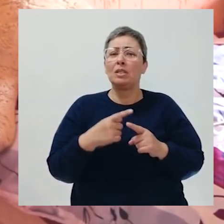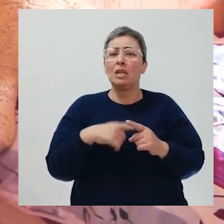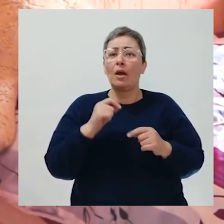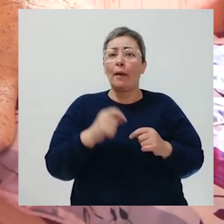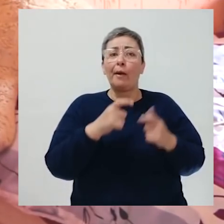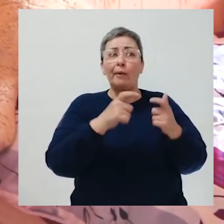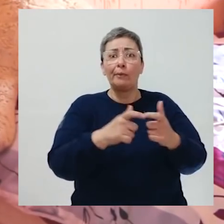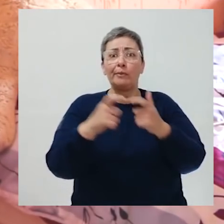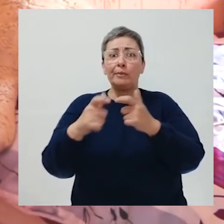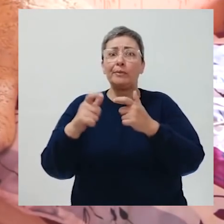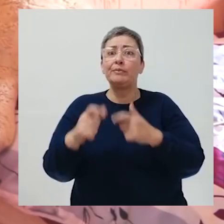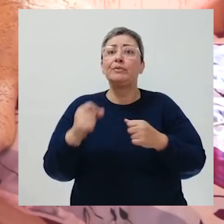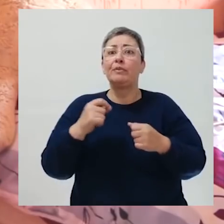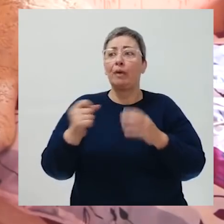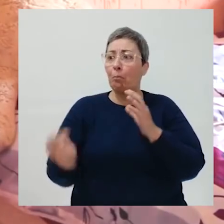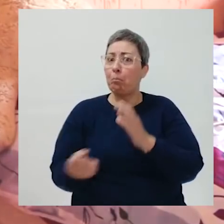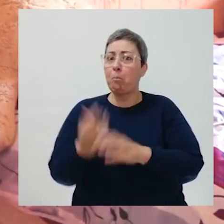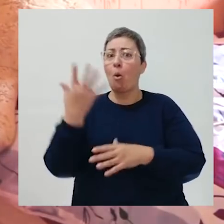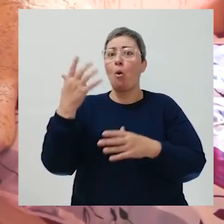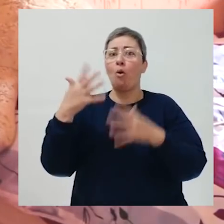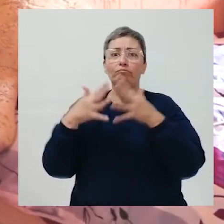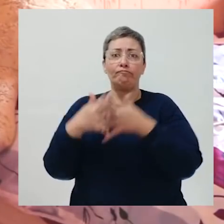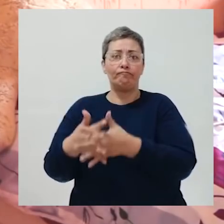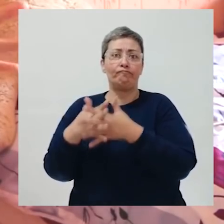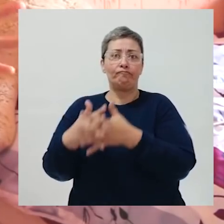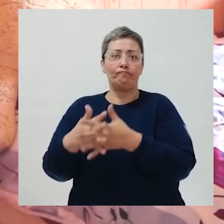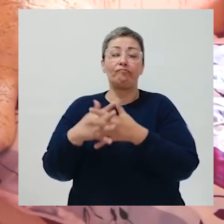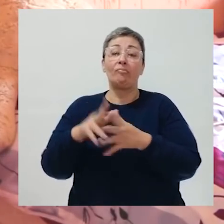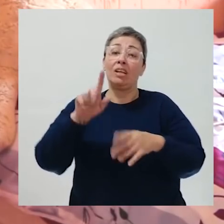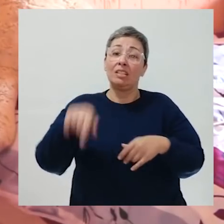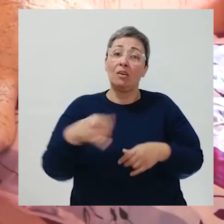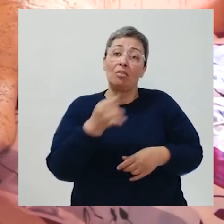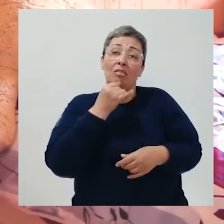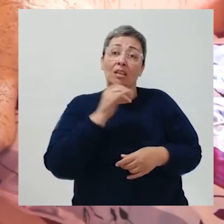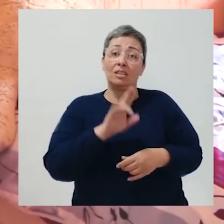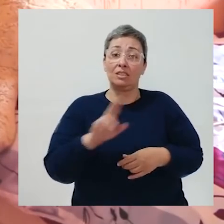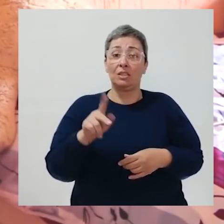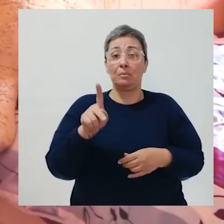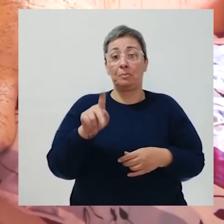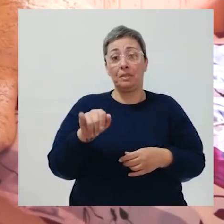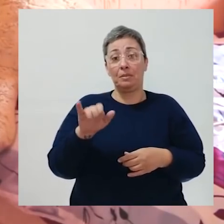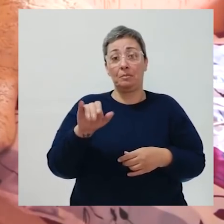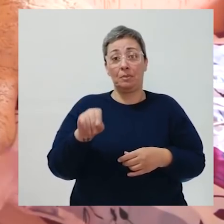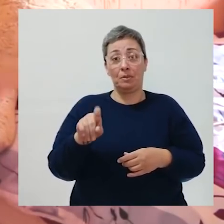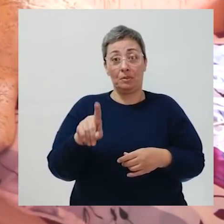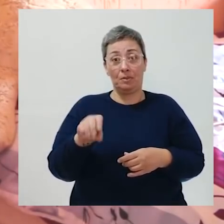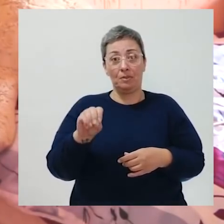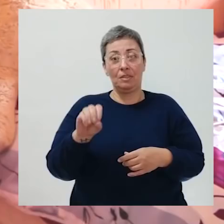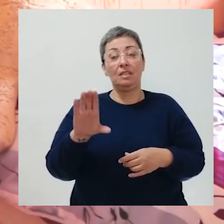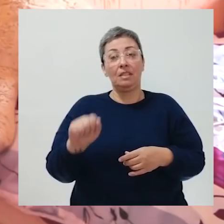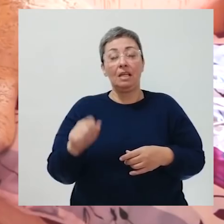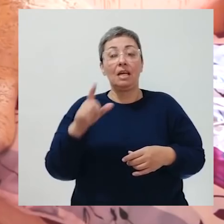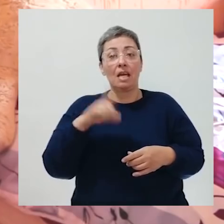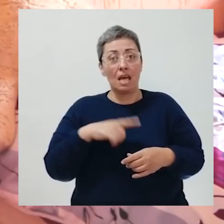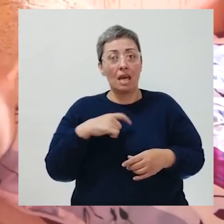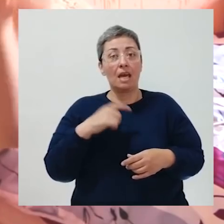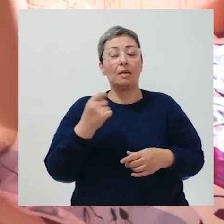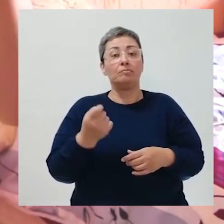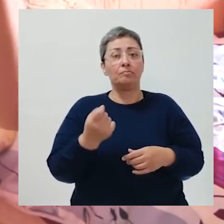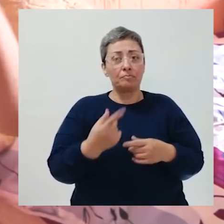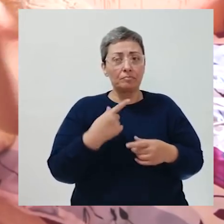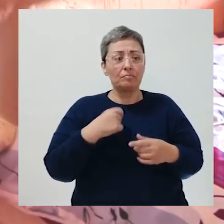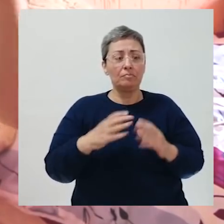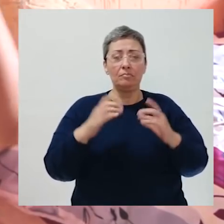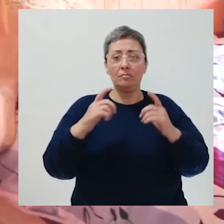aonde ele ia, ele estourava uma confusãozinha. Então ele ficou apelidado como Pipoca. Pipoca, ele